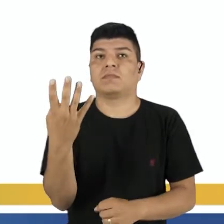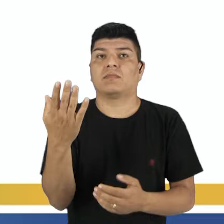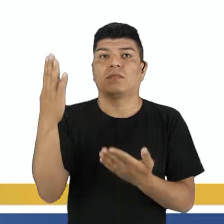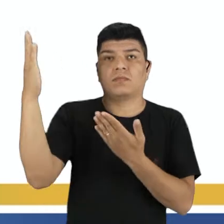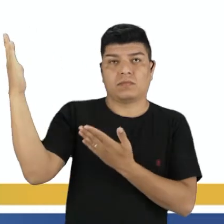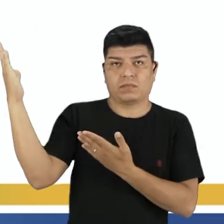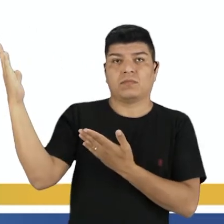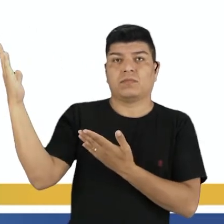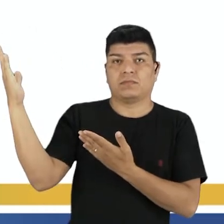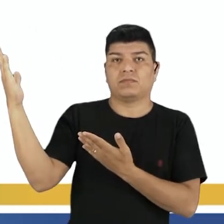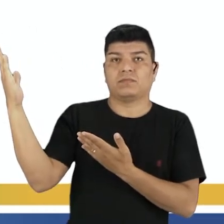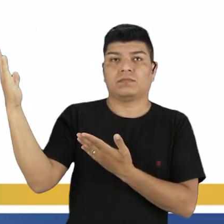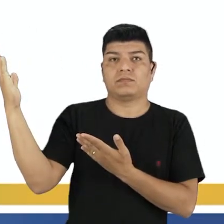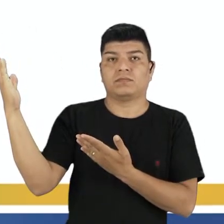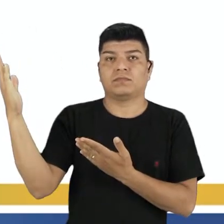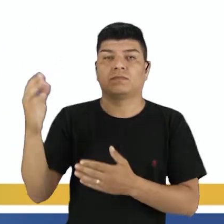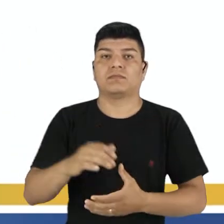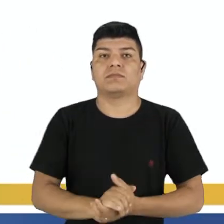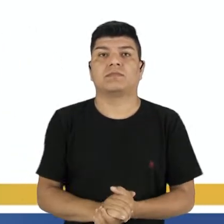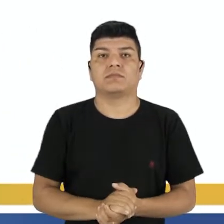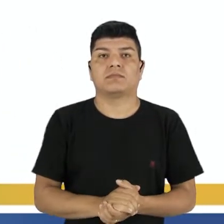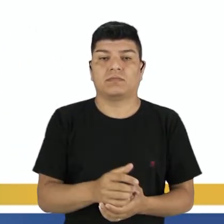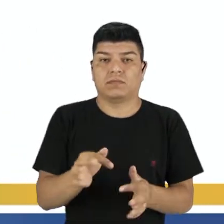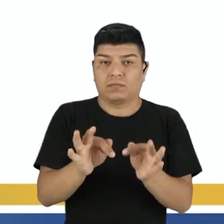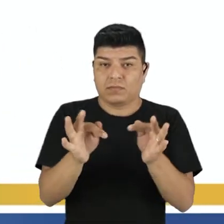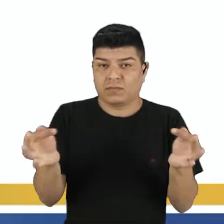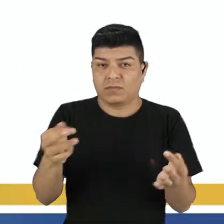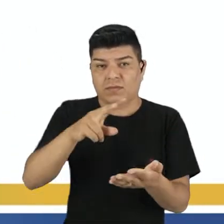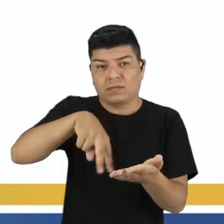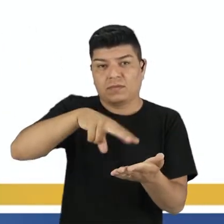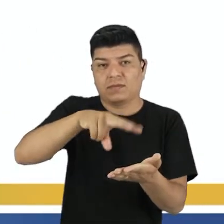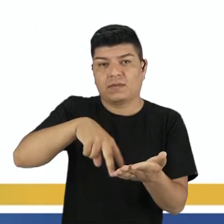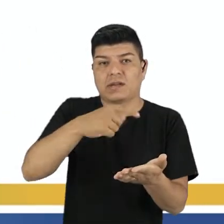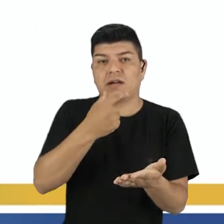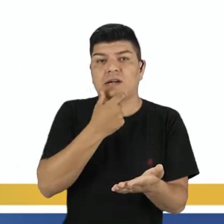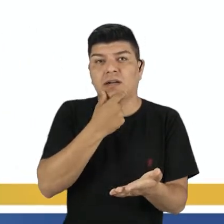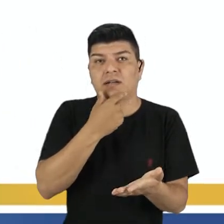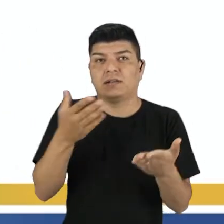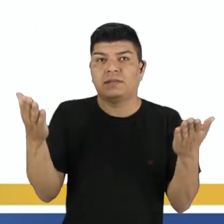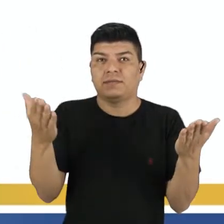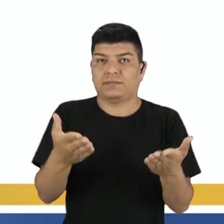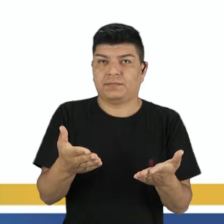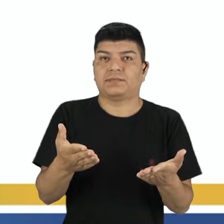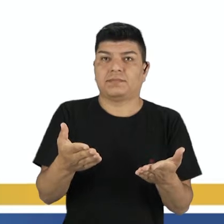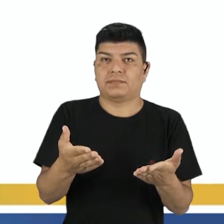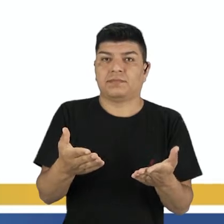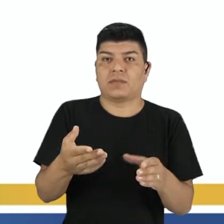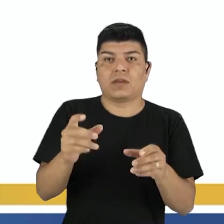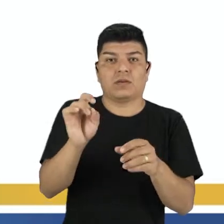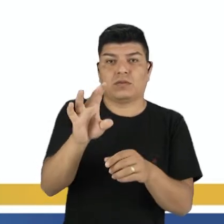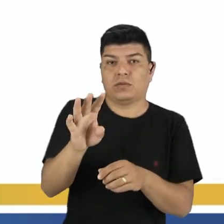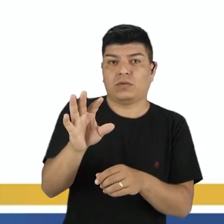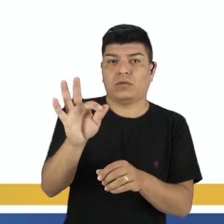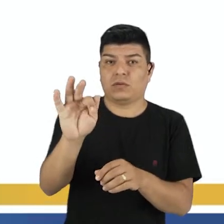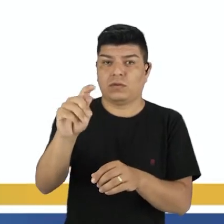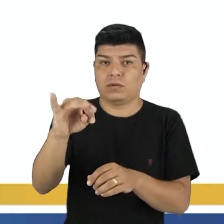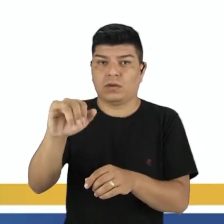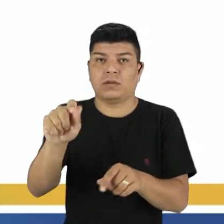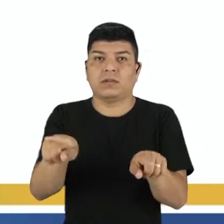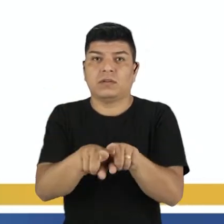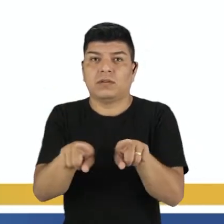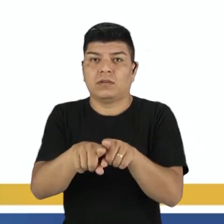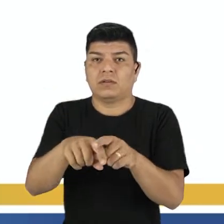bar of, que é uma barra de, a can of, uma lata, a slice of, uma fatia, a bottle of,